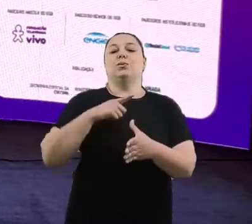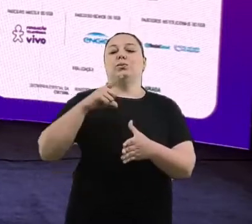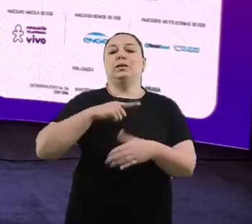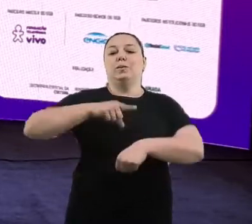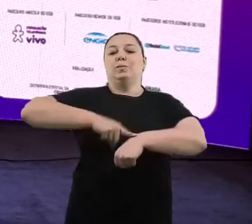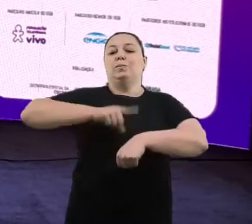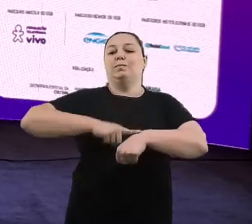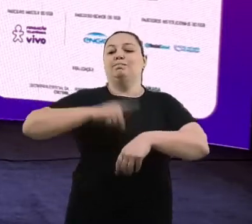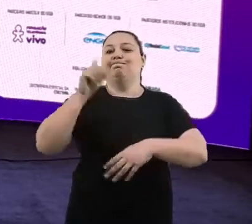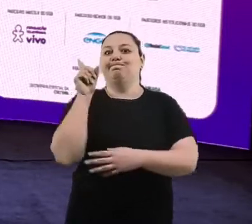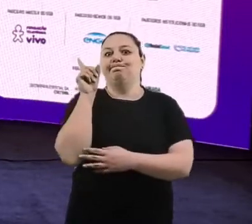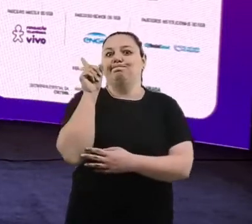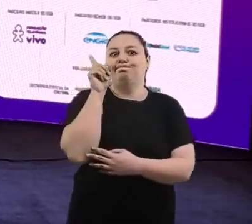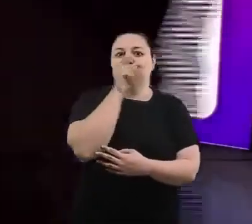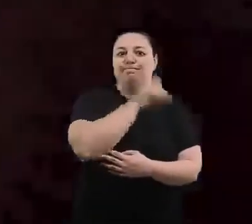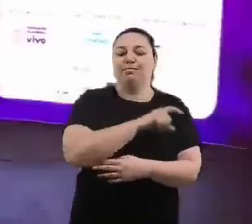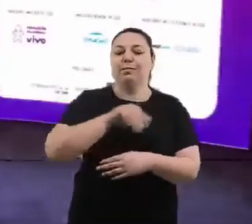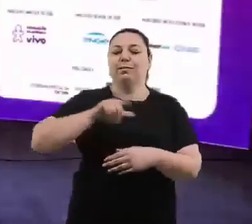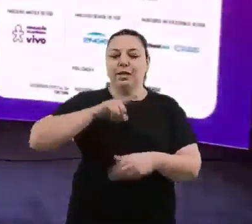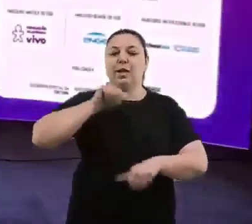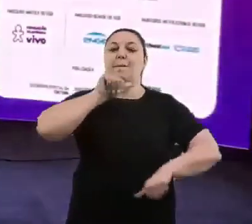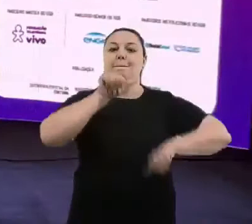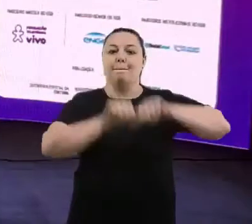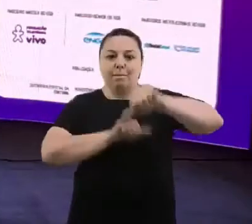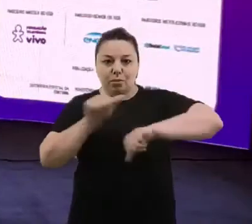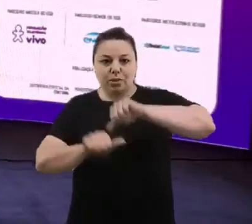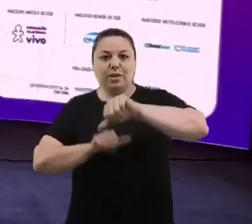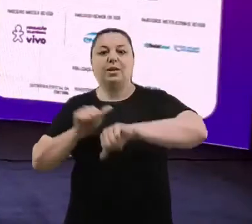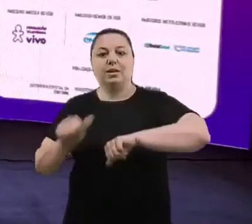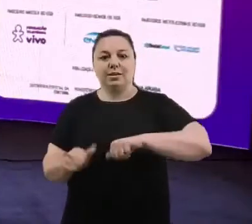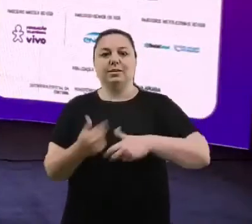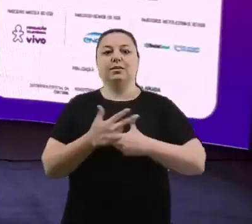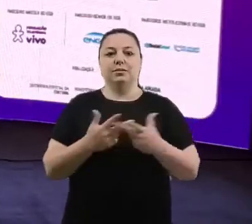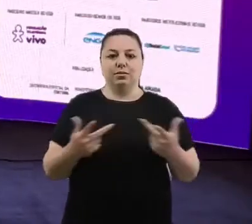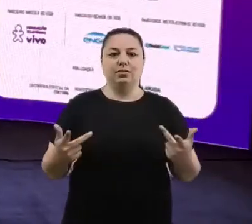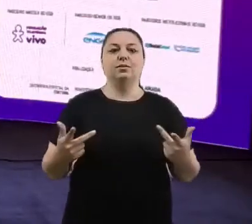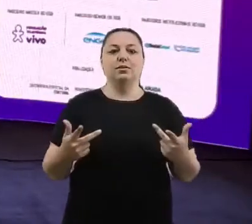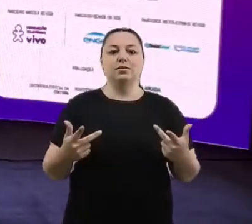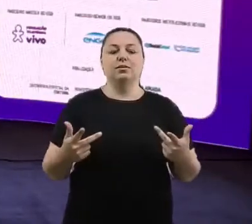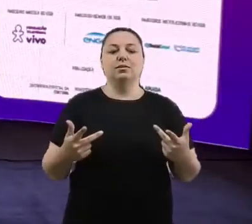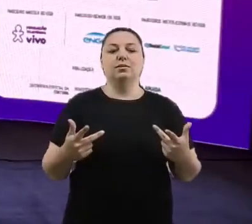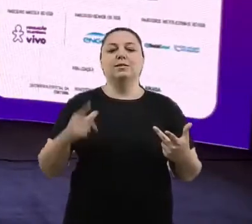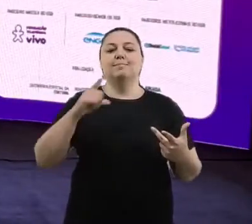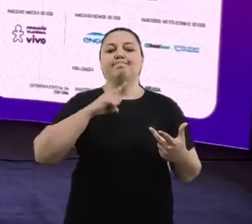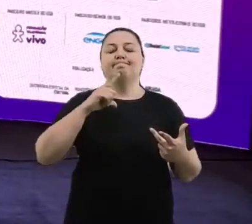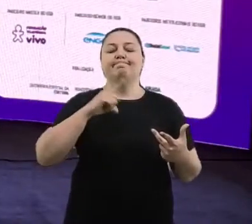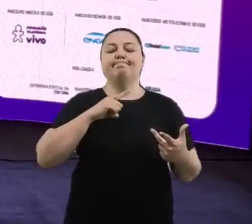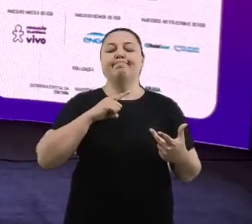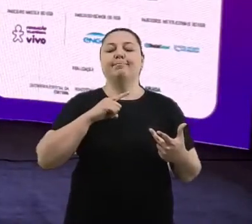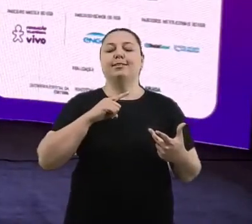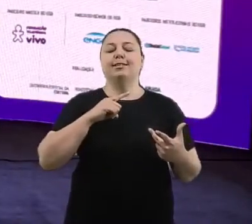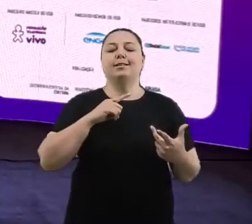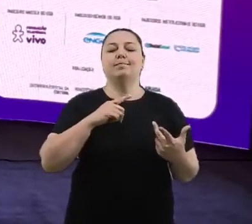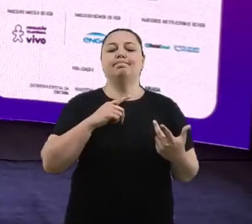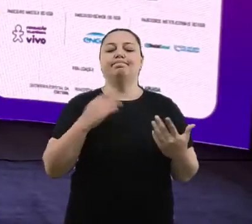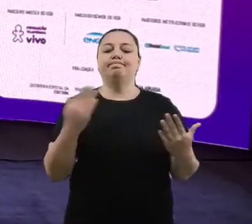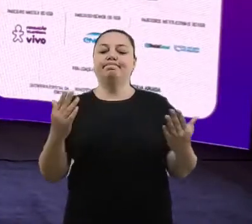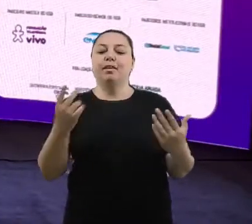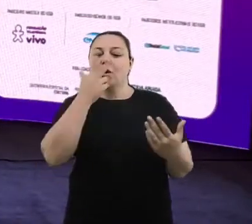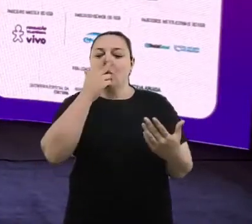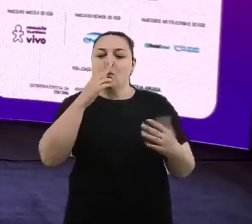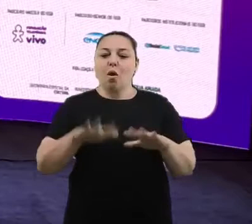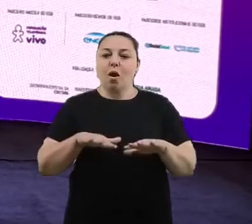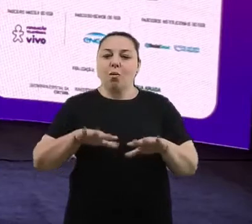O mundo volátil, incerto, né, em que ambíguo, e que nós todos